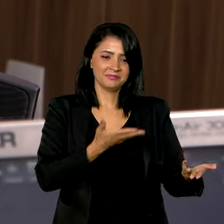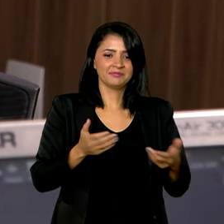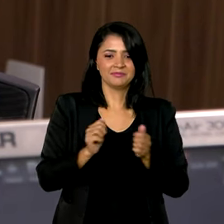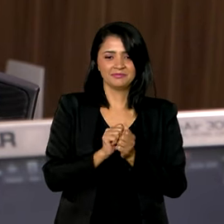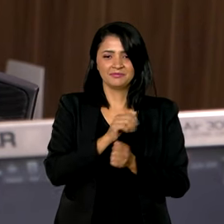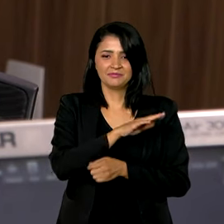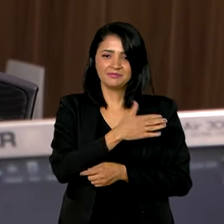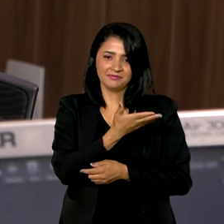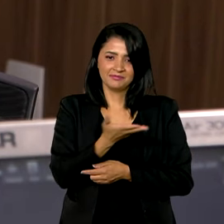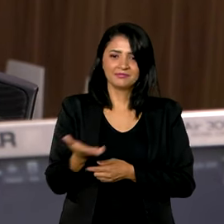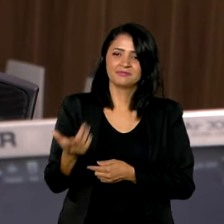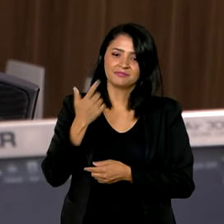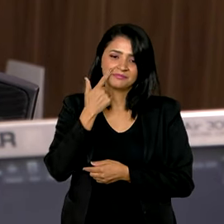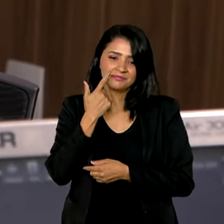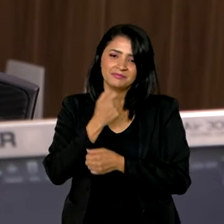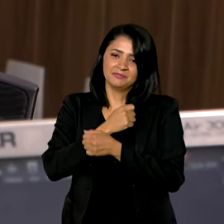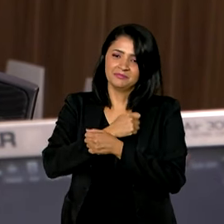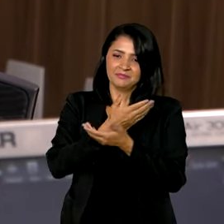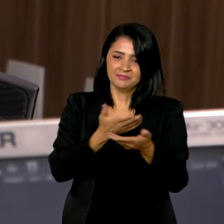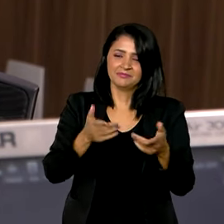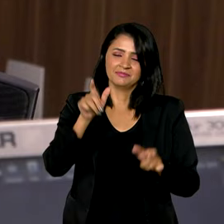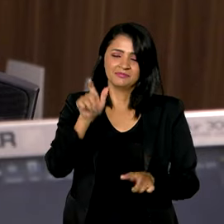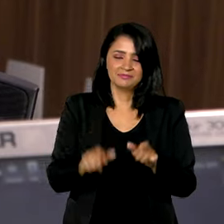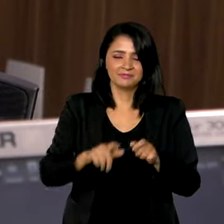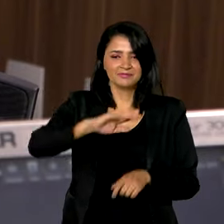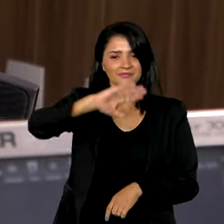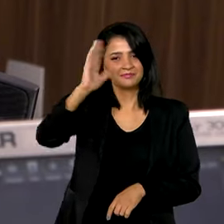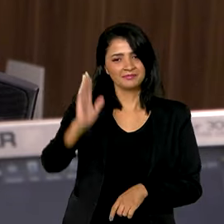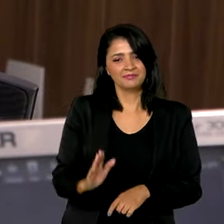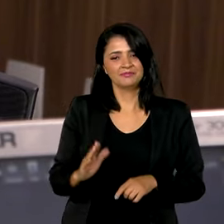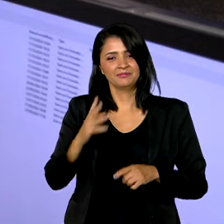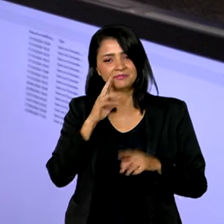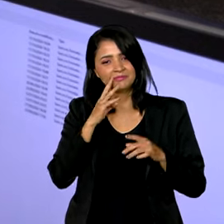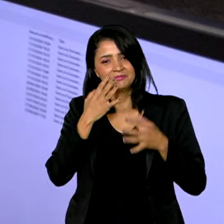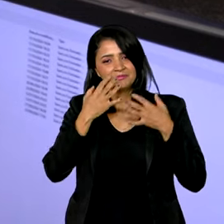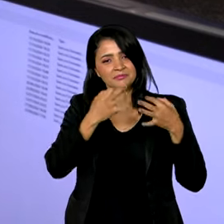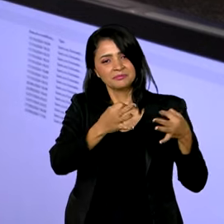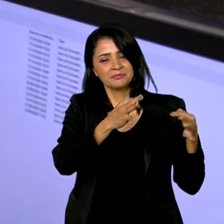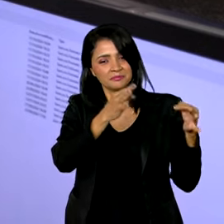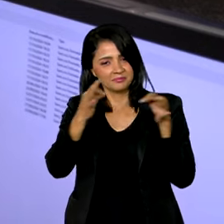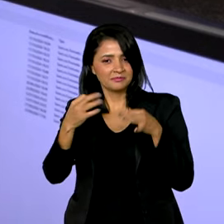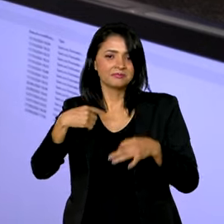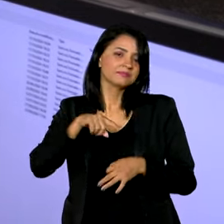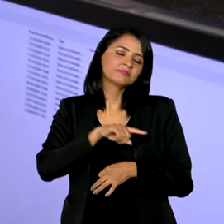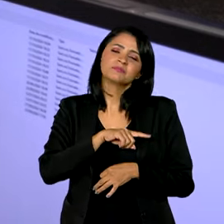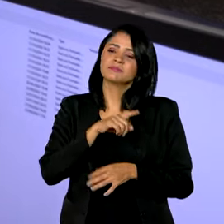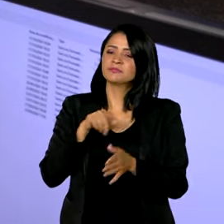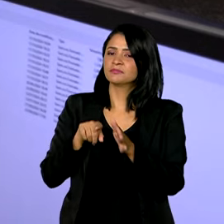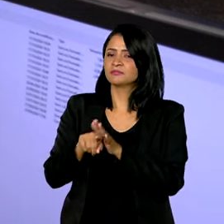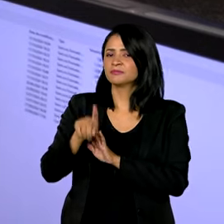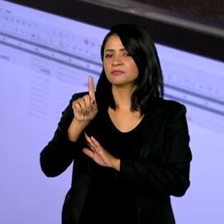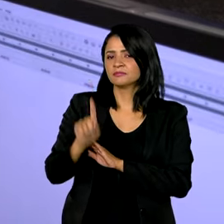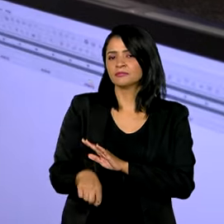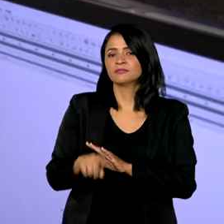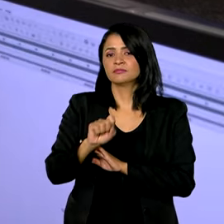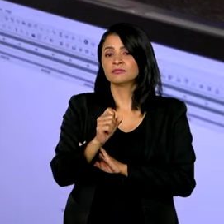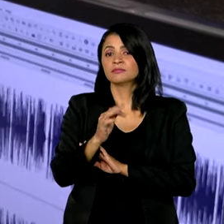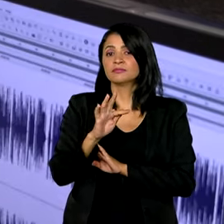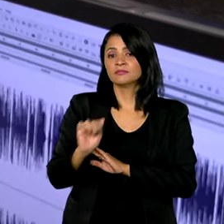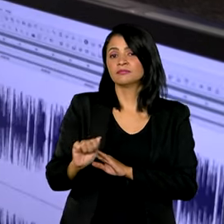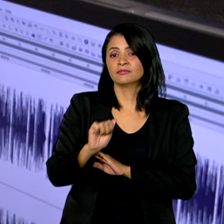privilégio e transmitir um fraterno abraço aos brasileiros que estão sintonizados conosco presid gente vamos começar falando sobre a safra de grãos